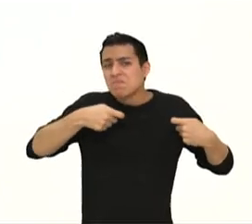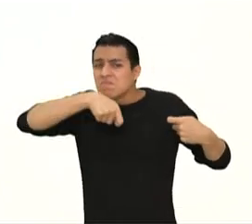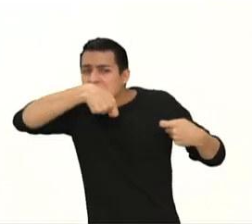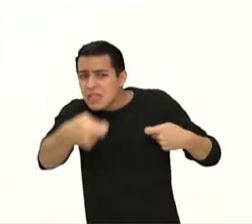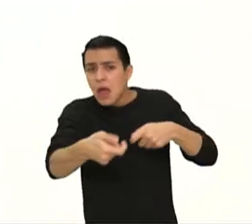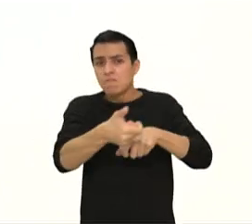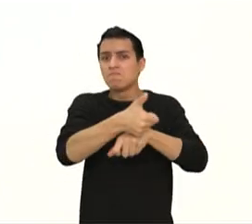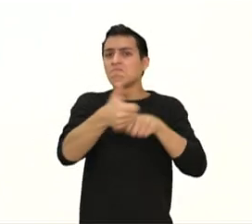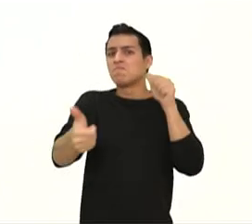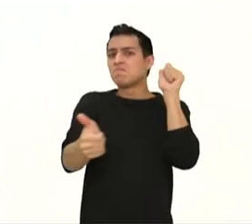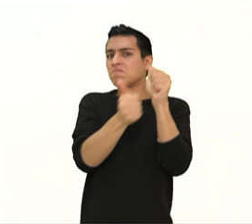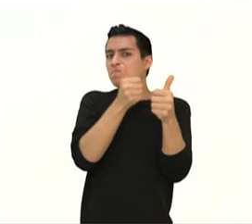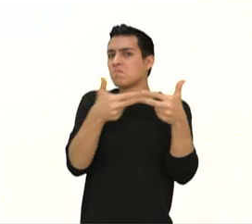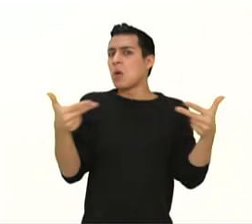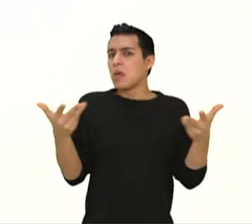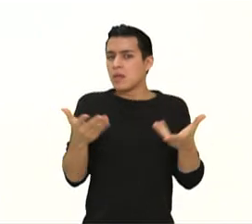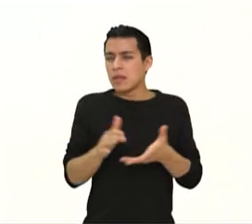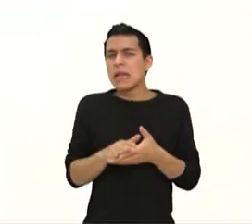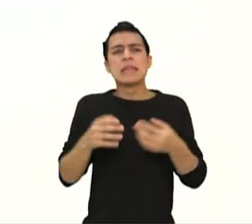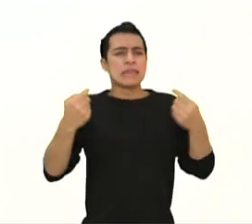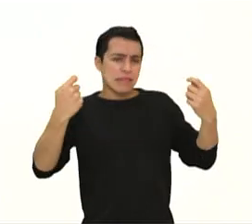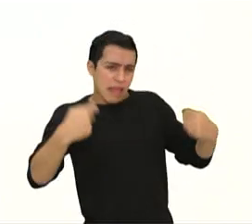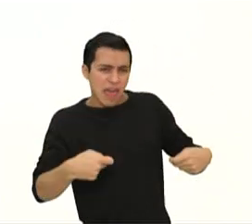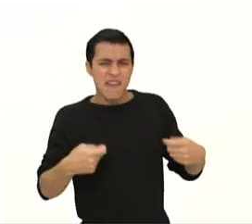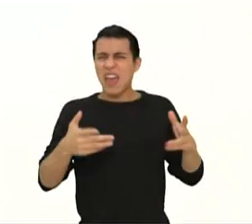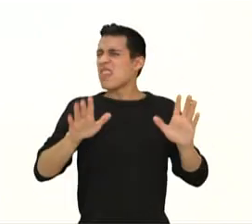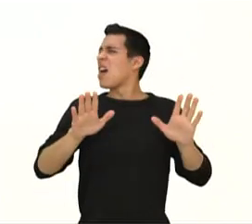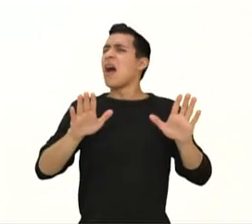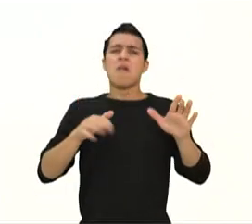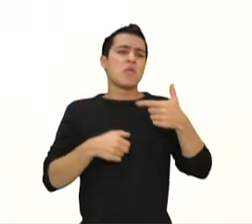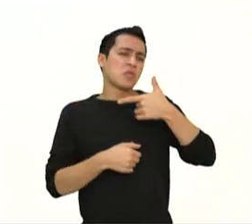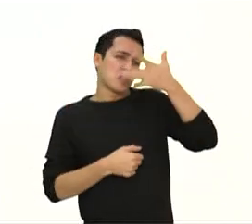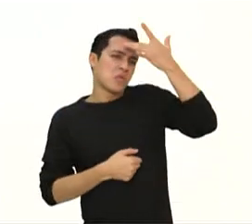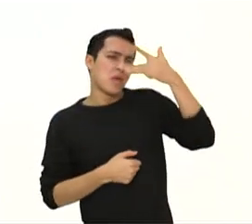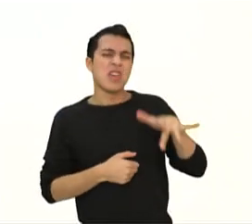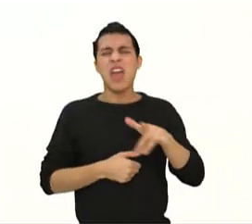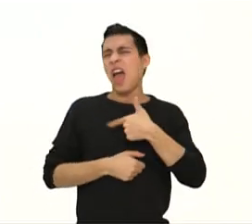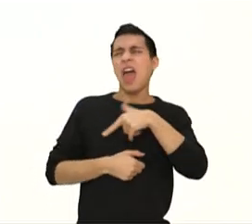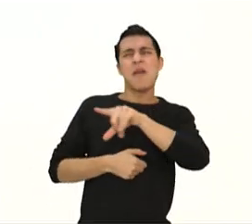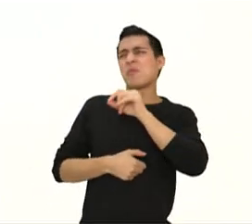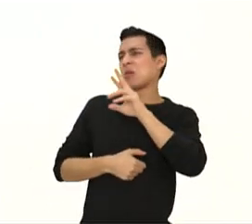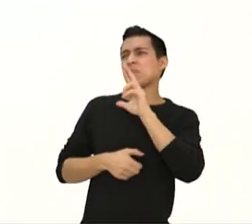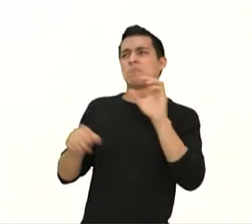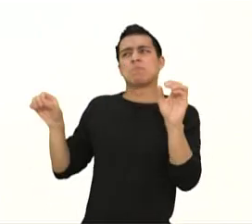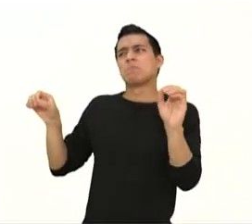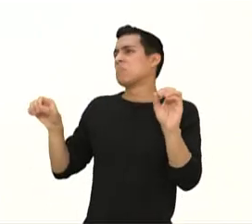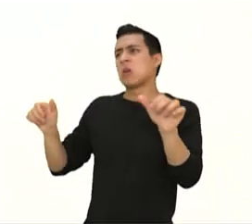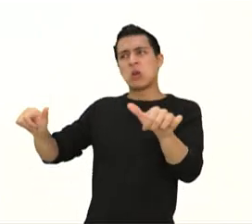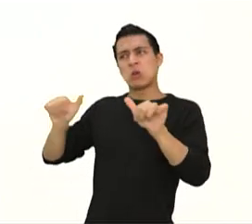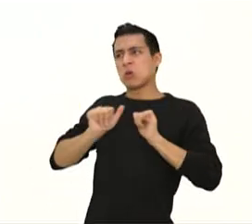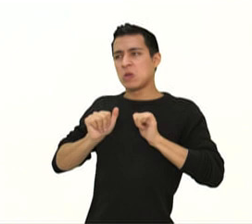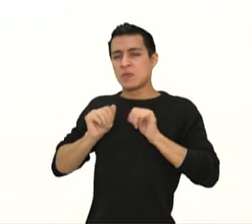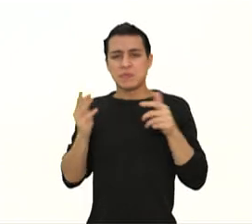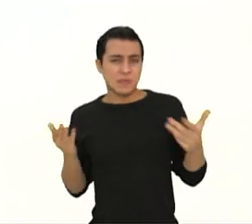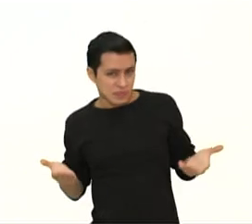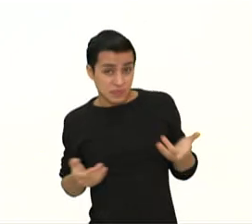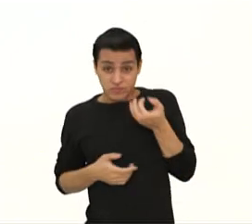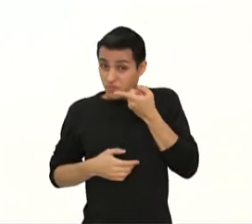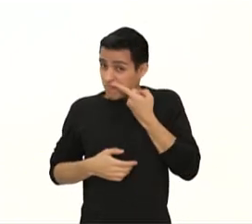atleta? Deve, não deve, não sei ou prefiro não responder. Veja